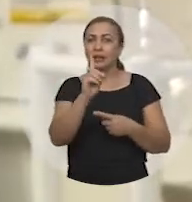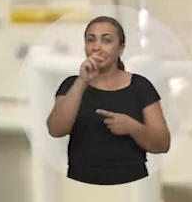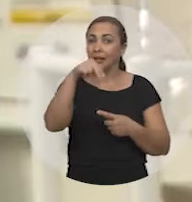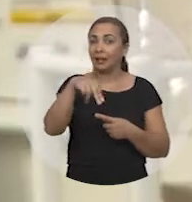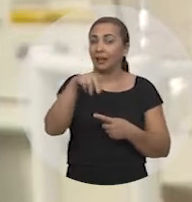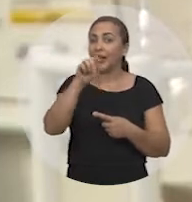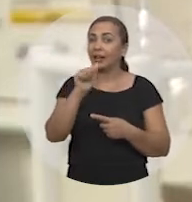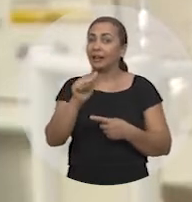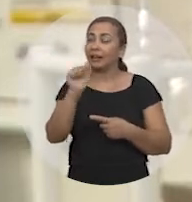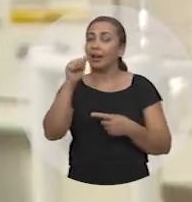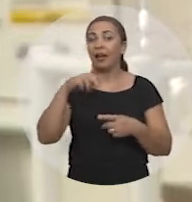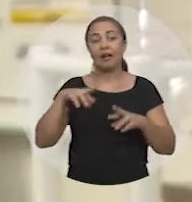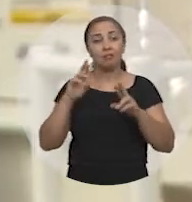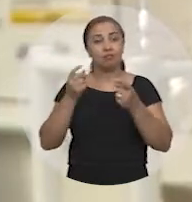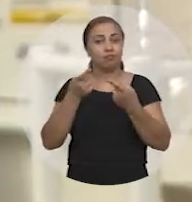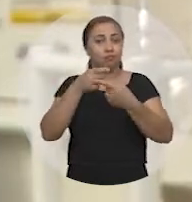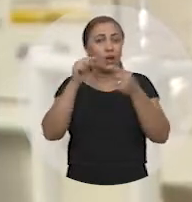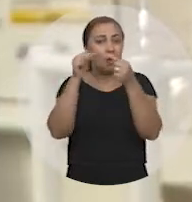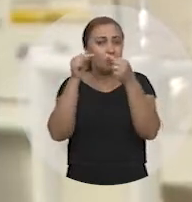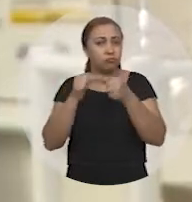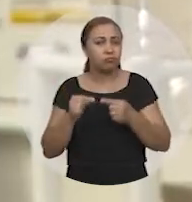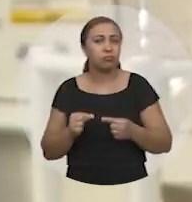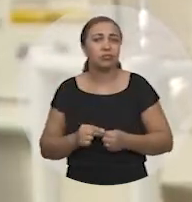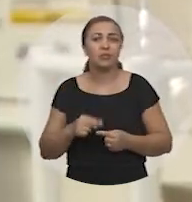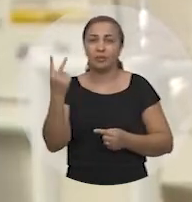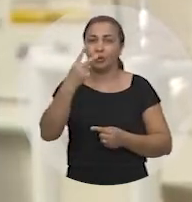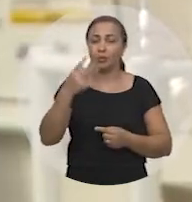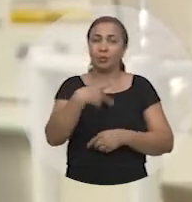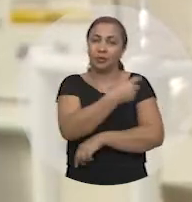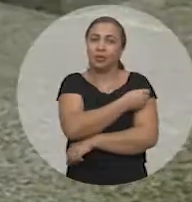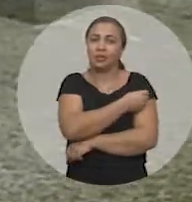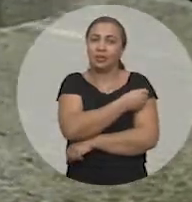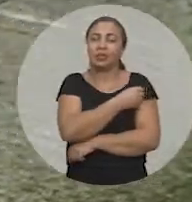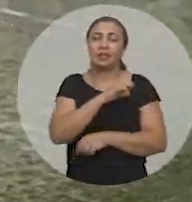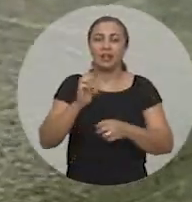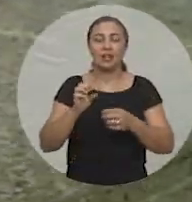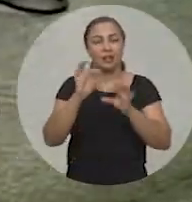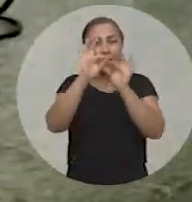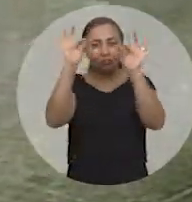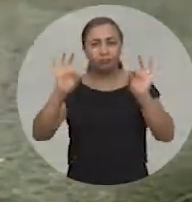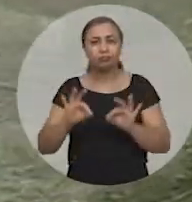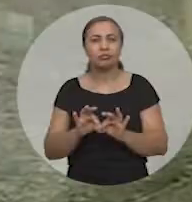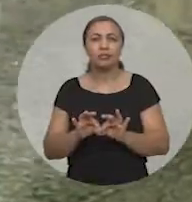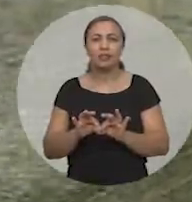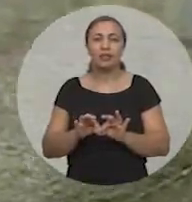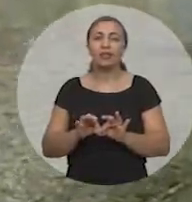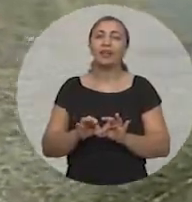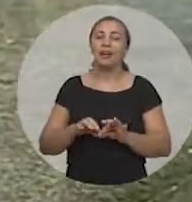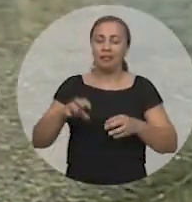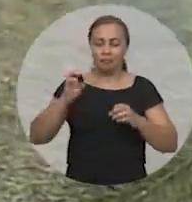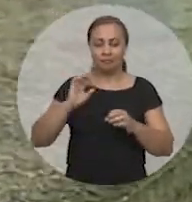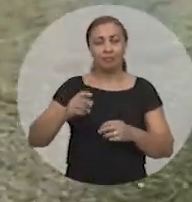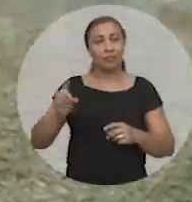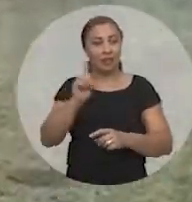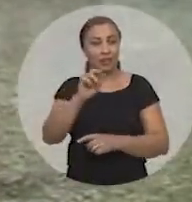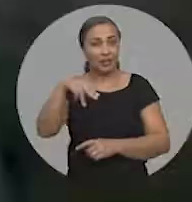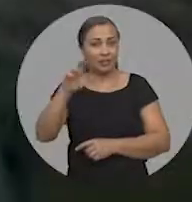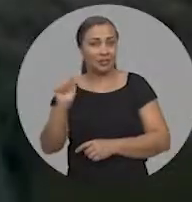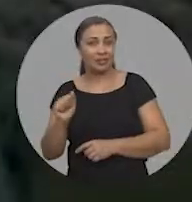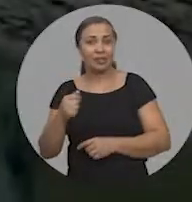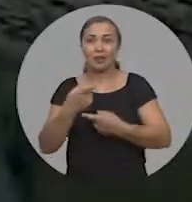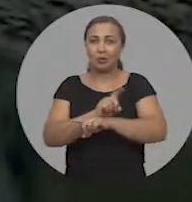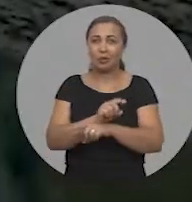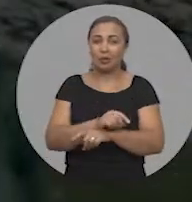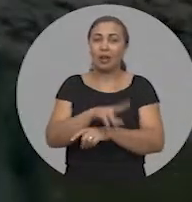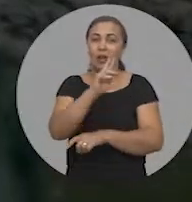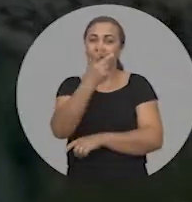DNA recombinante. A gente tem hoje duas vacinas que estão no mercado através da engenharia genética ou tecnologia do DNA recombinante, que